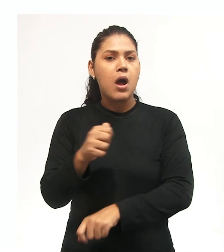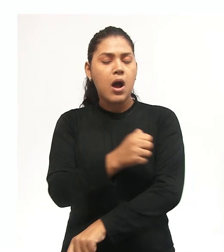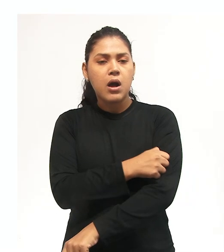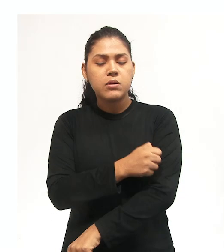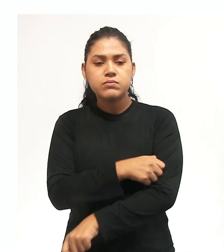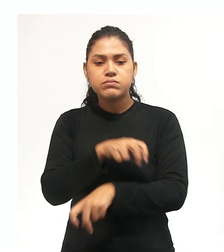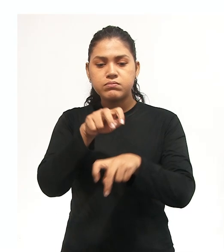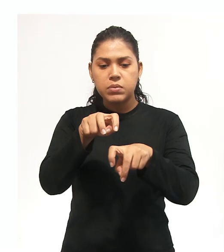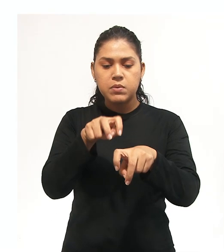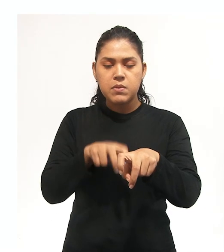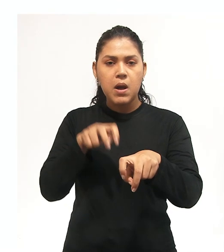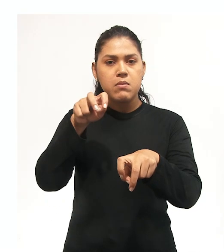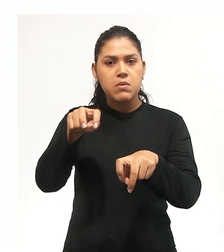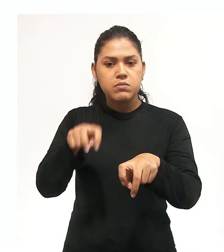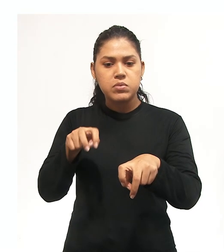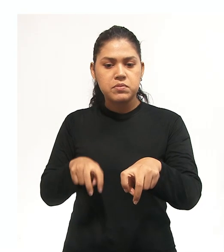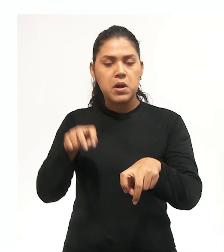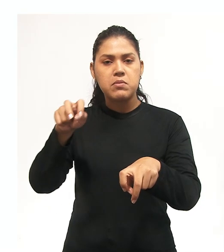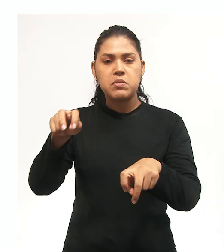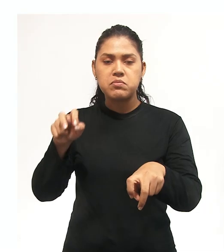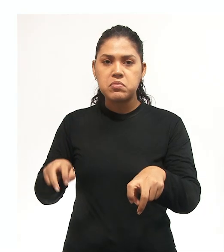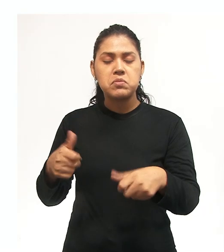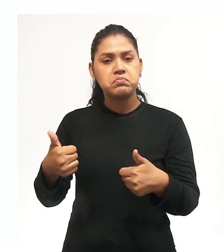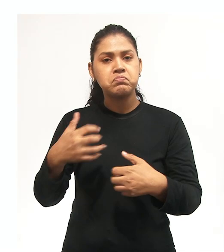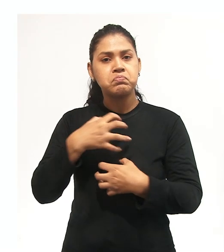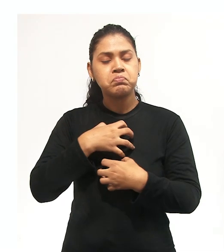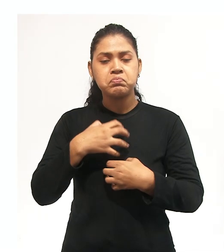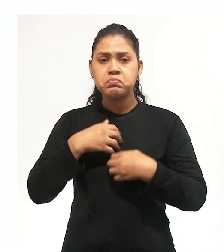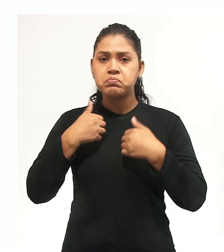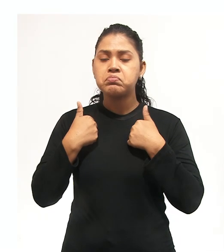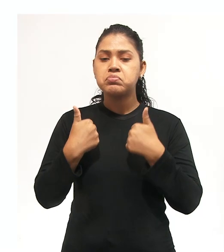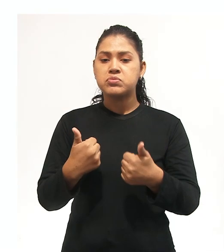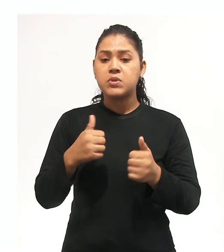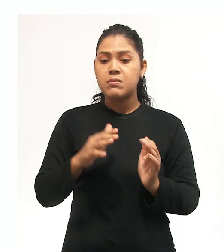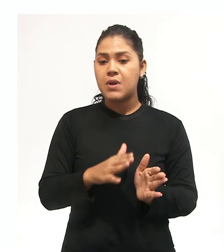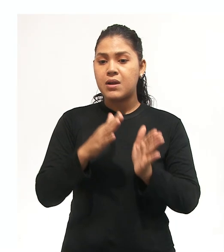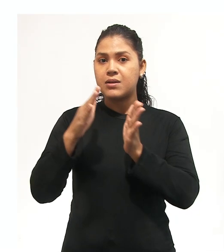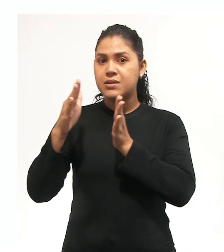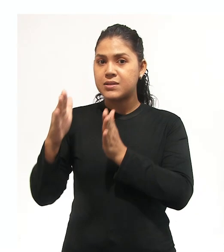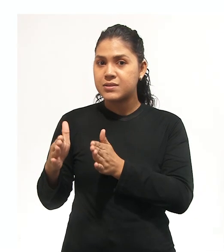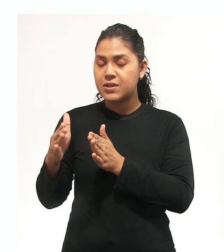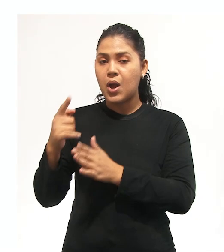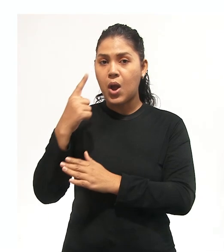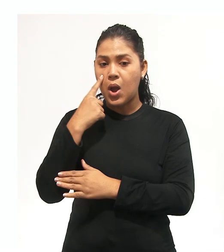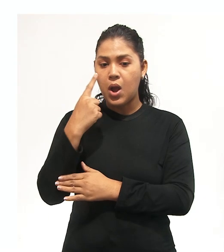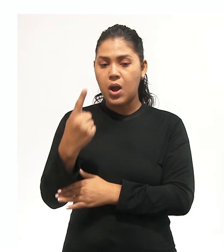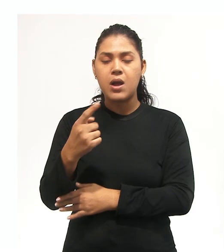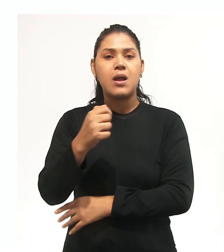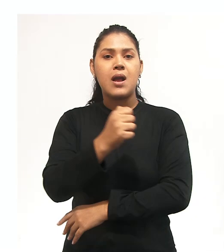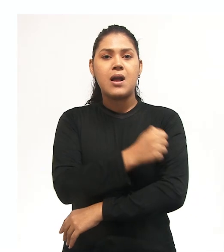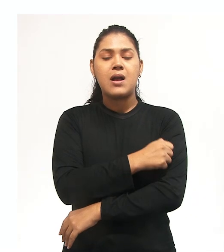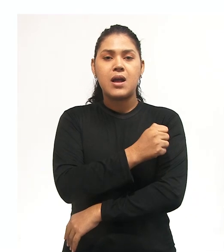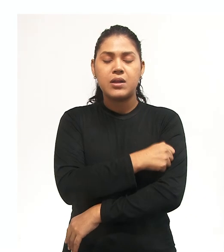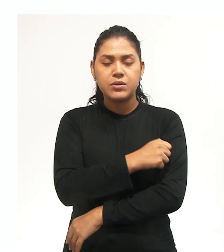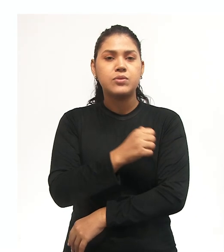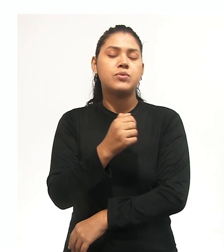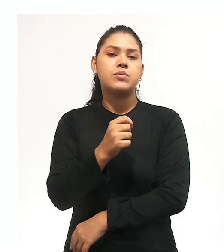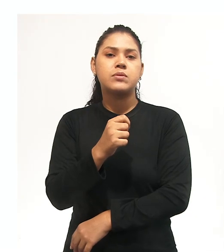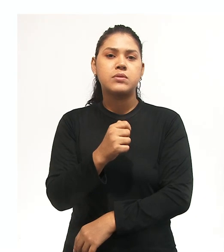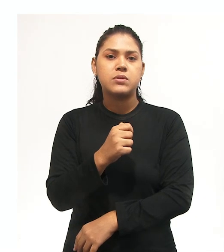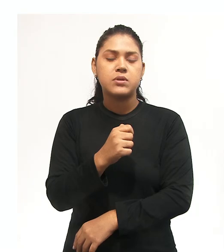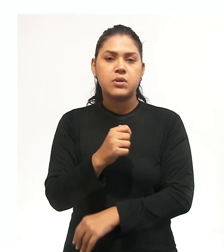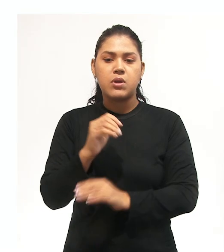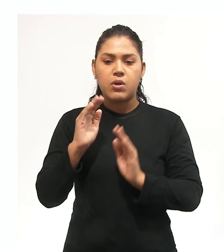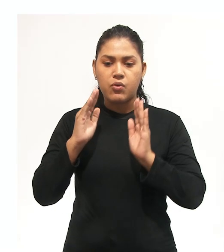aparentemente todos estruturados com suas cadeiras ali aparentemente confortáveis. E aqui uma outra referência de